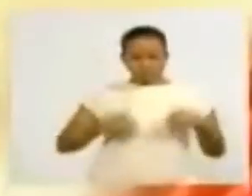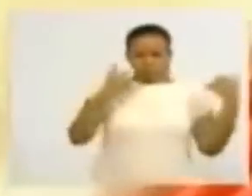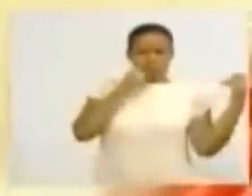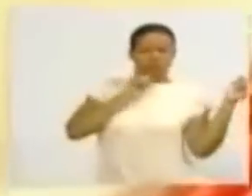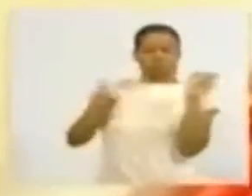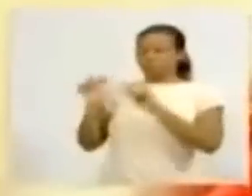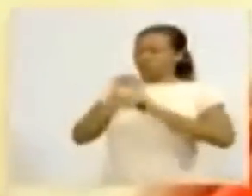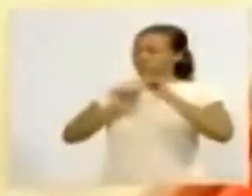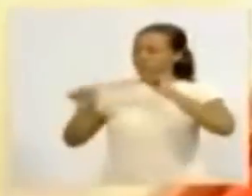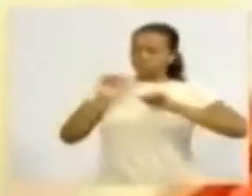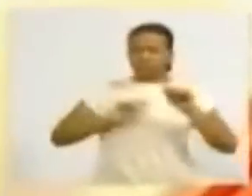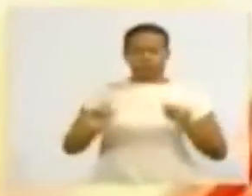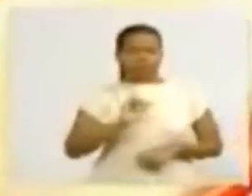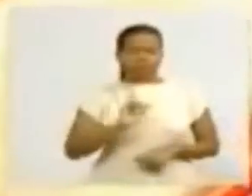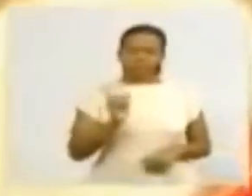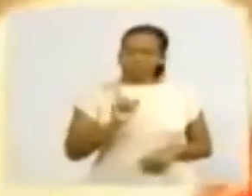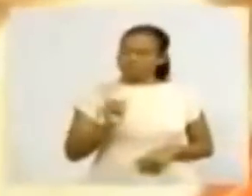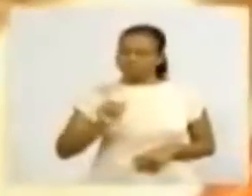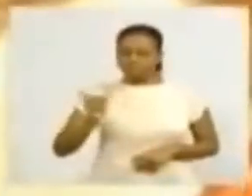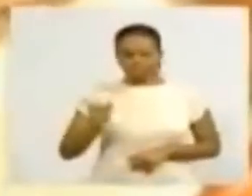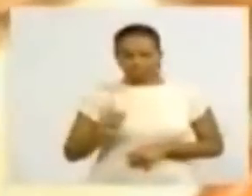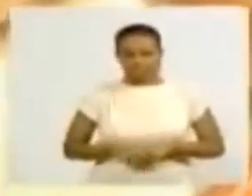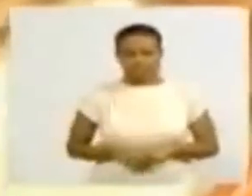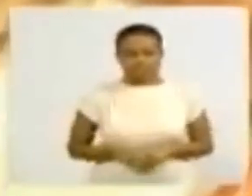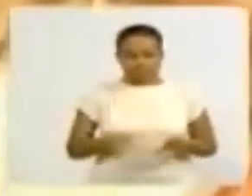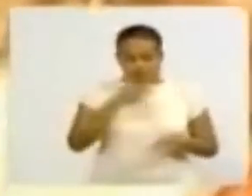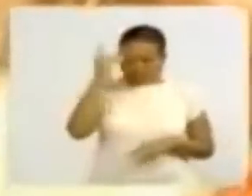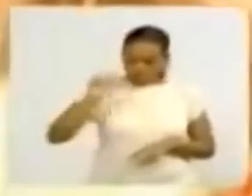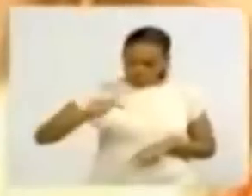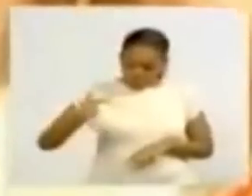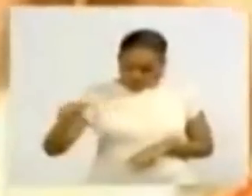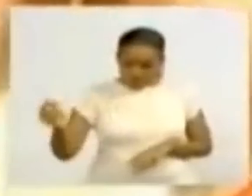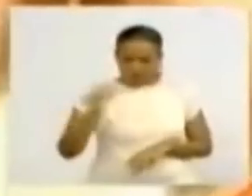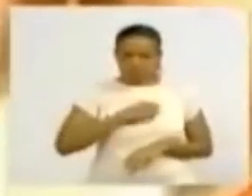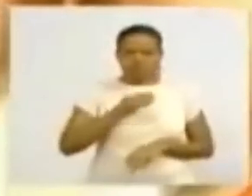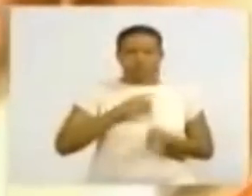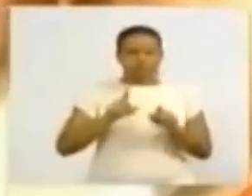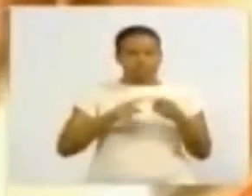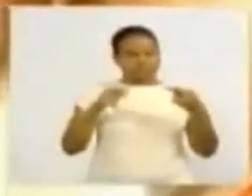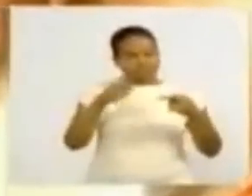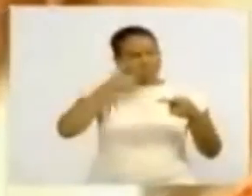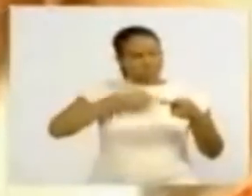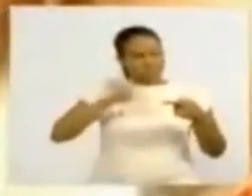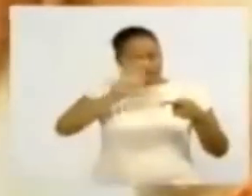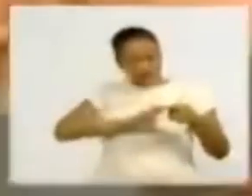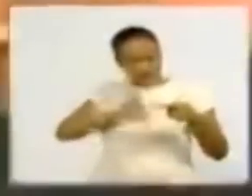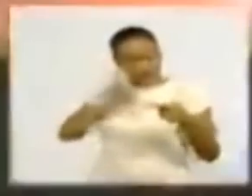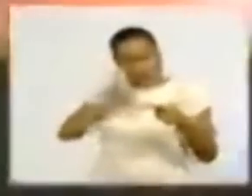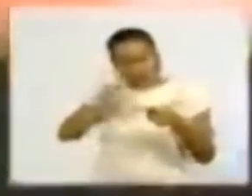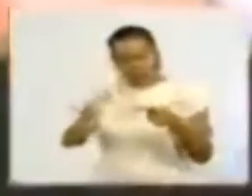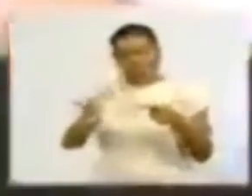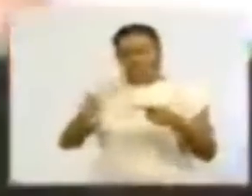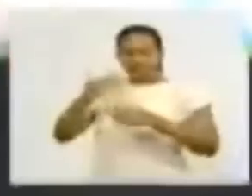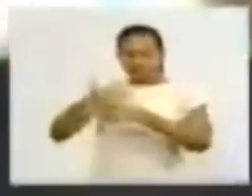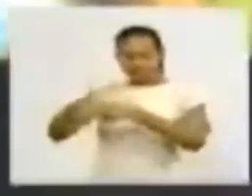conta dos seus lábios. Por pior que seja a vida do outro, seja capaz de olhar para ele com